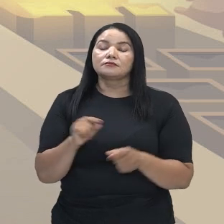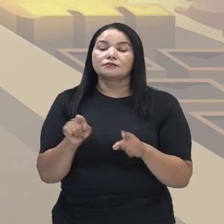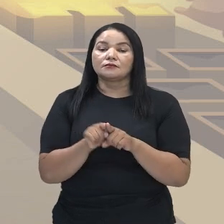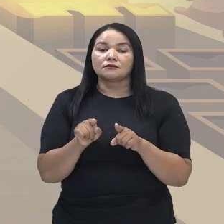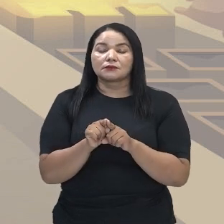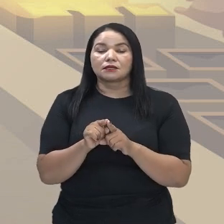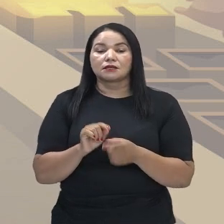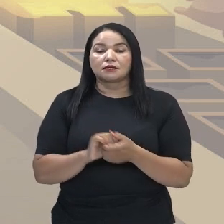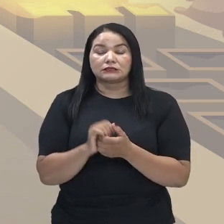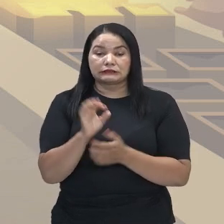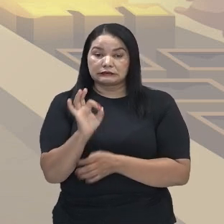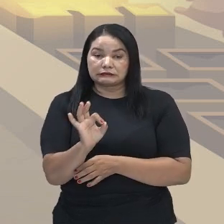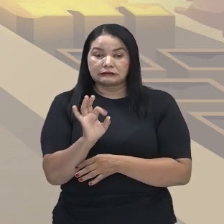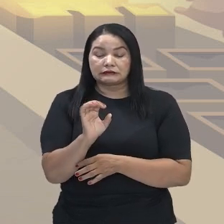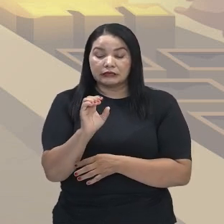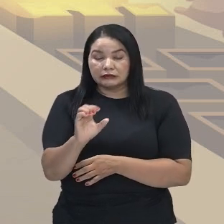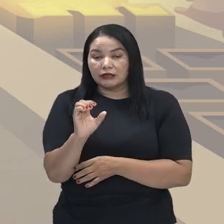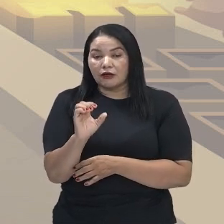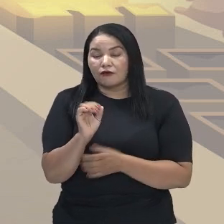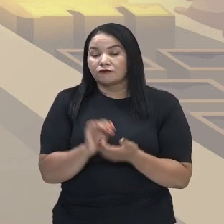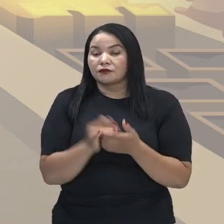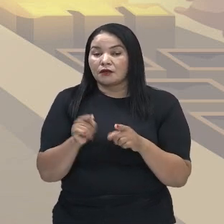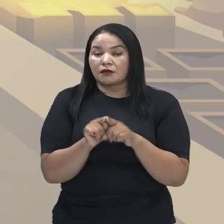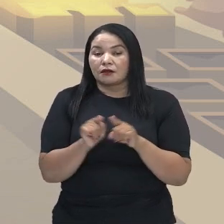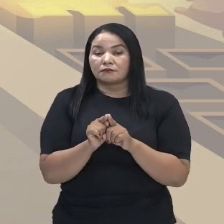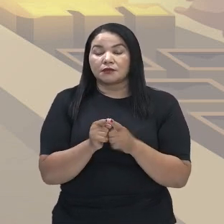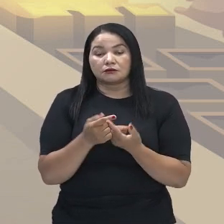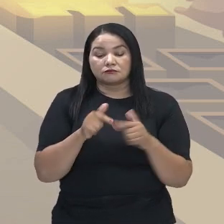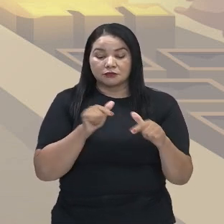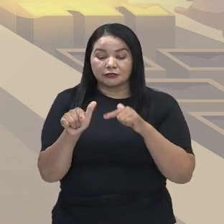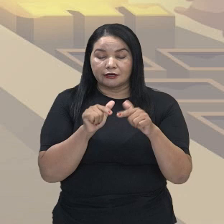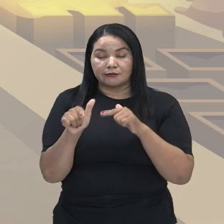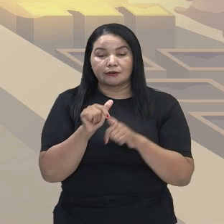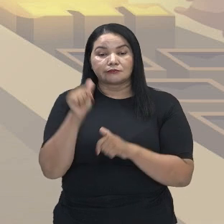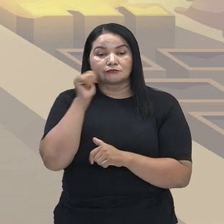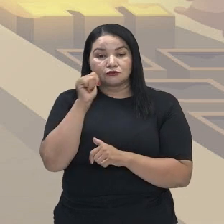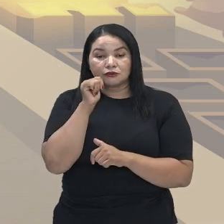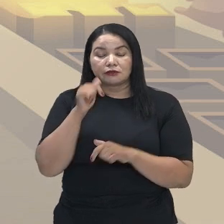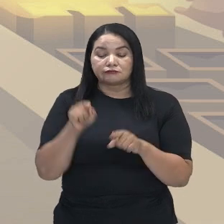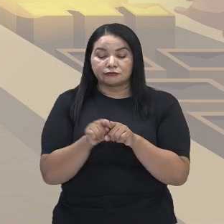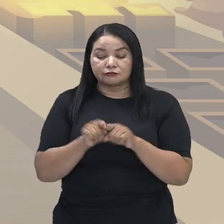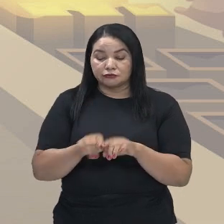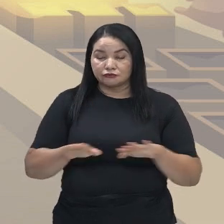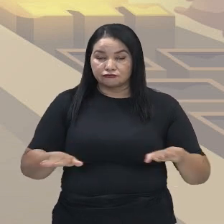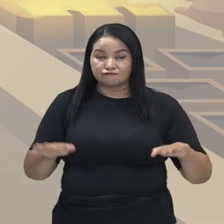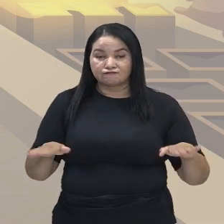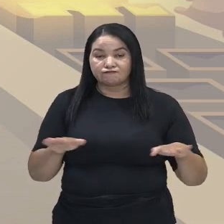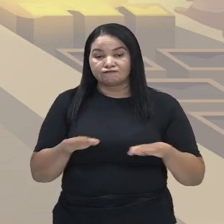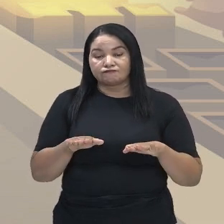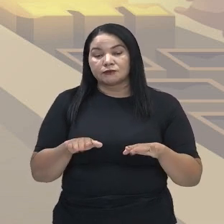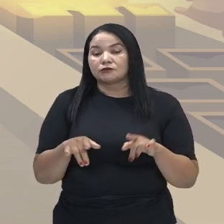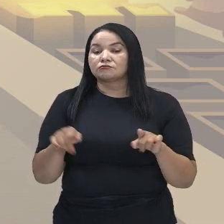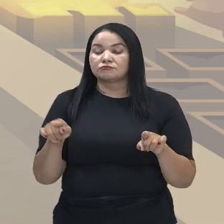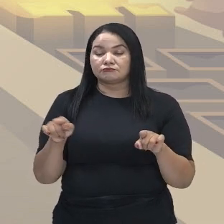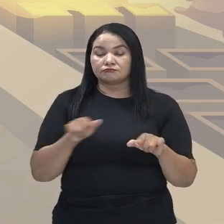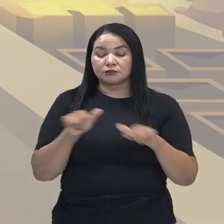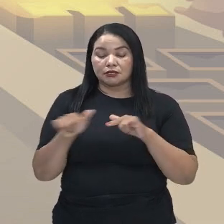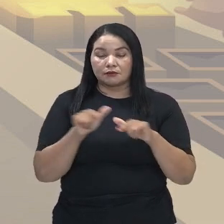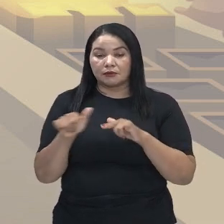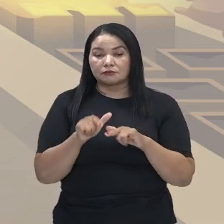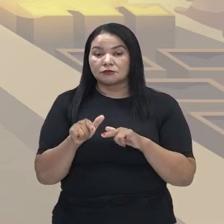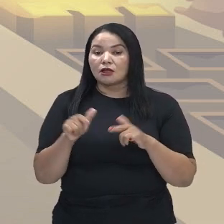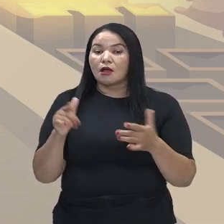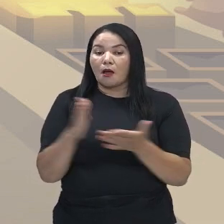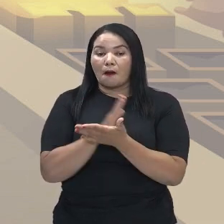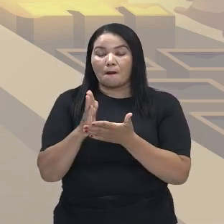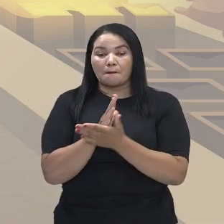e também havia a exploração do trabalho feminino e infantil. Muitas fábricas preferiam a mão de